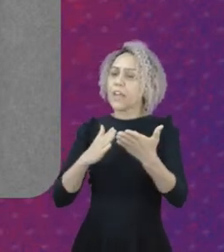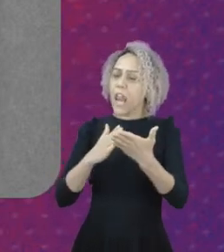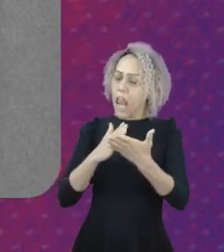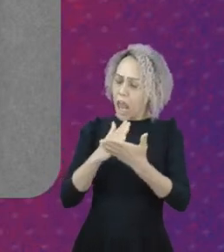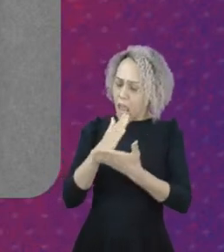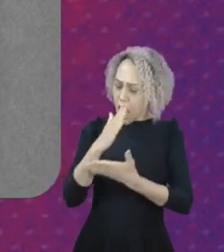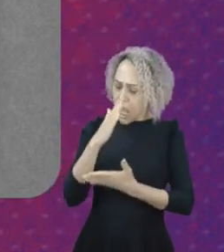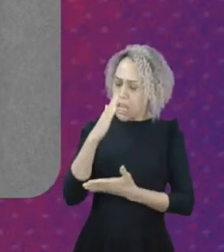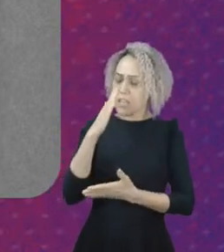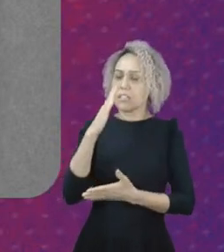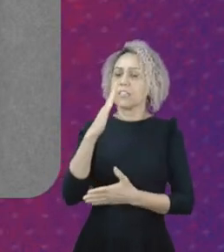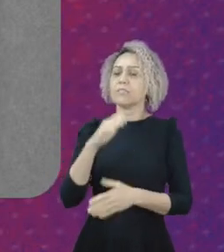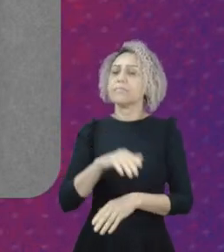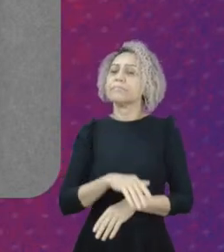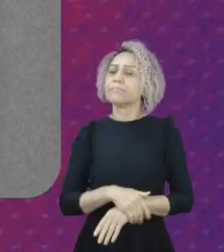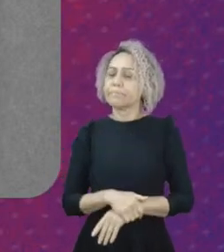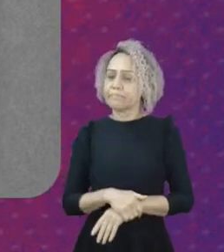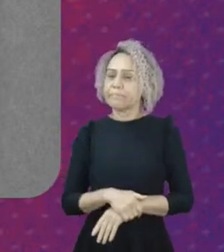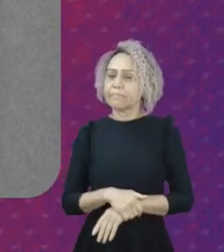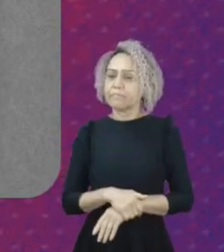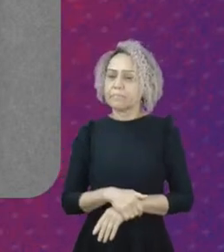contexto, né, de